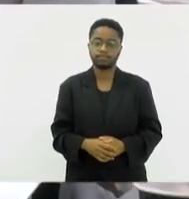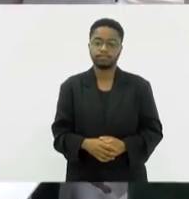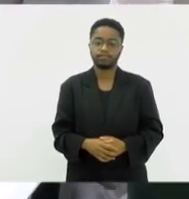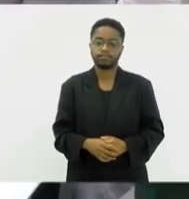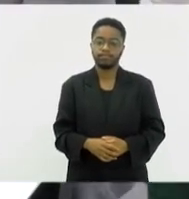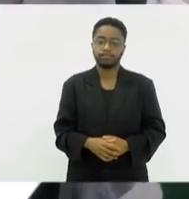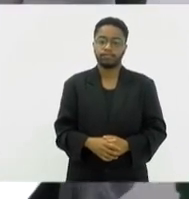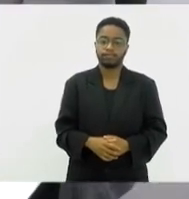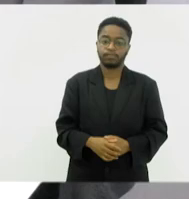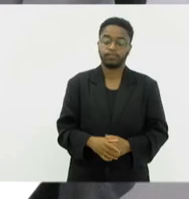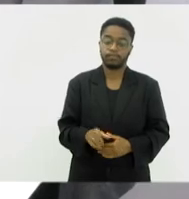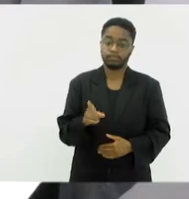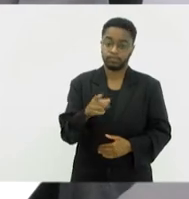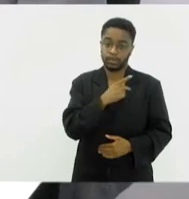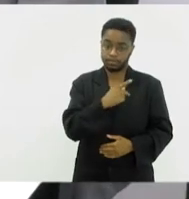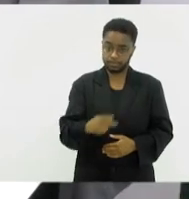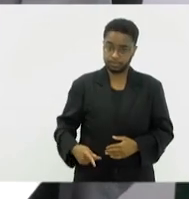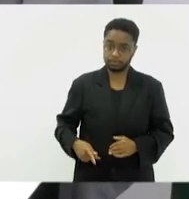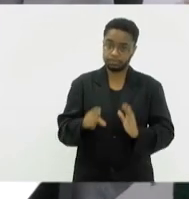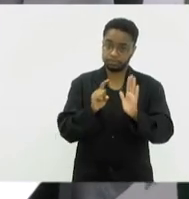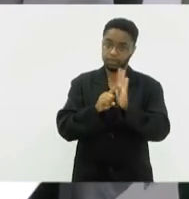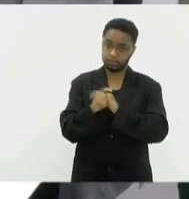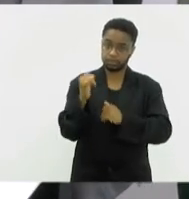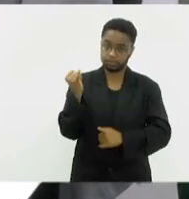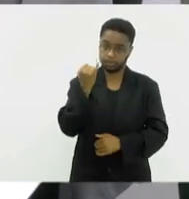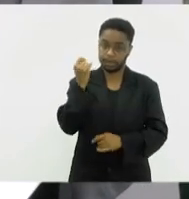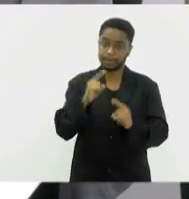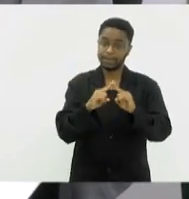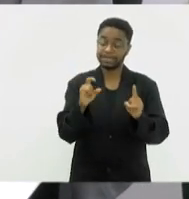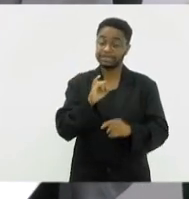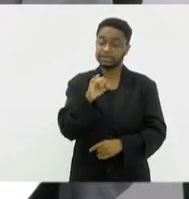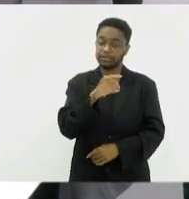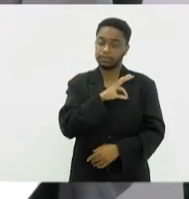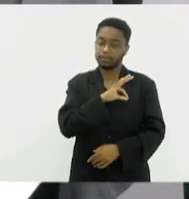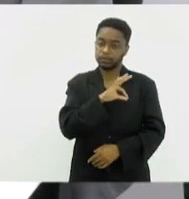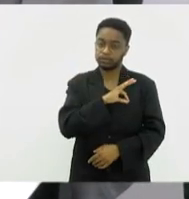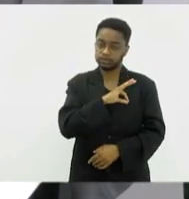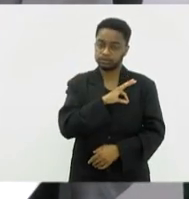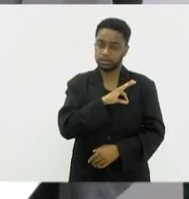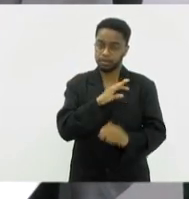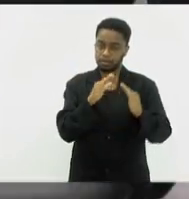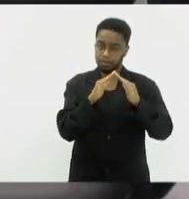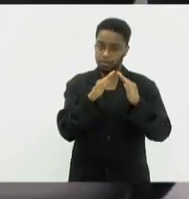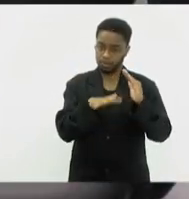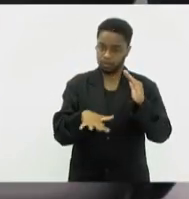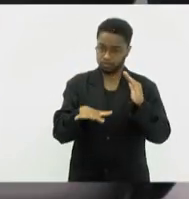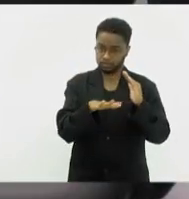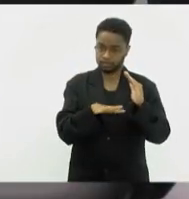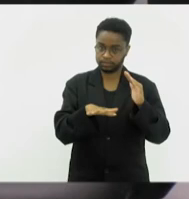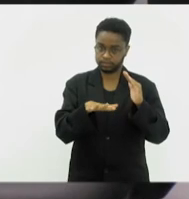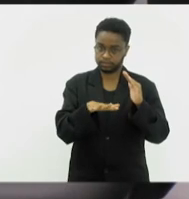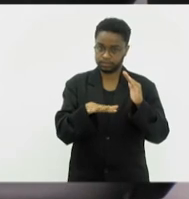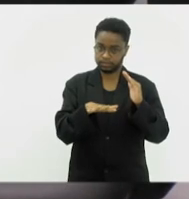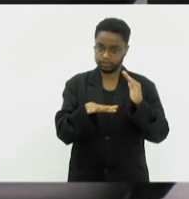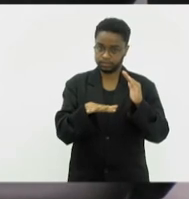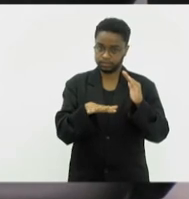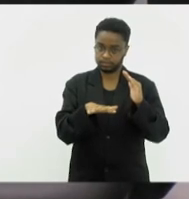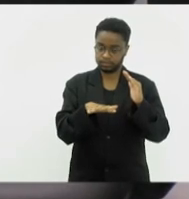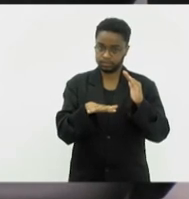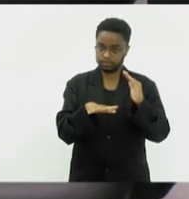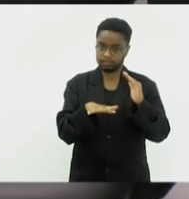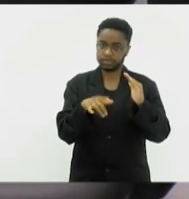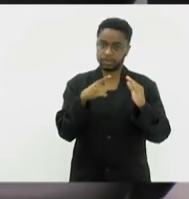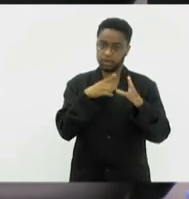A pergunta do presidente é muito pertinente, mas se algum policial, morador daquela área, uma área conflagrada